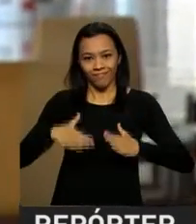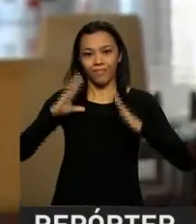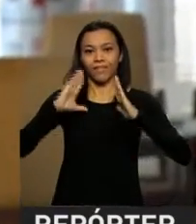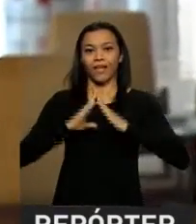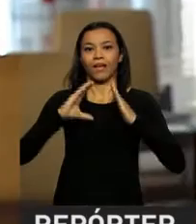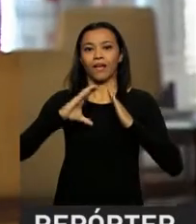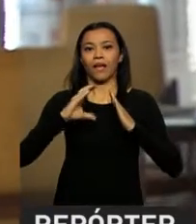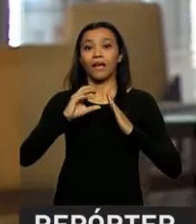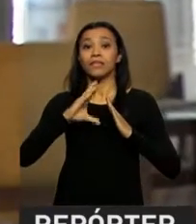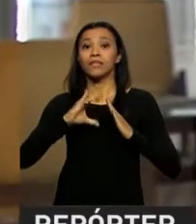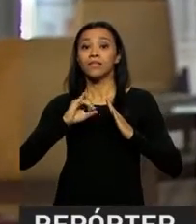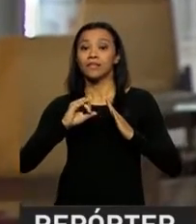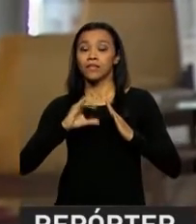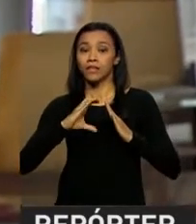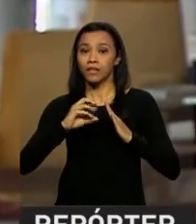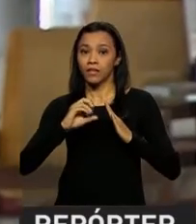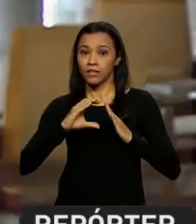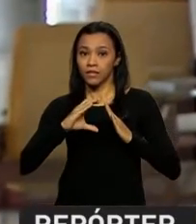Presidência da República. Essa medida